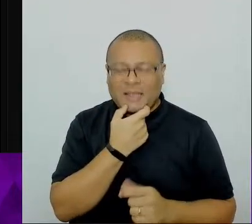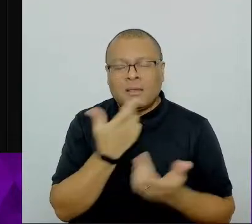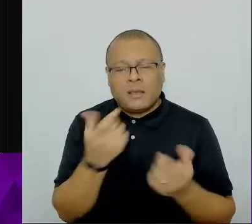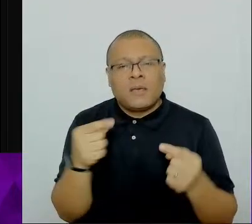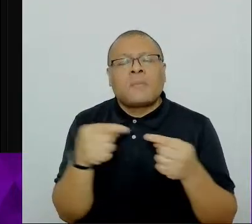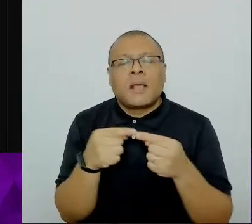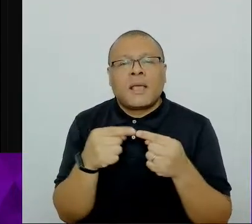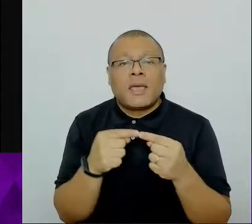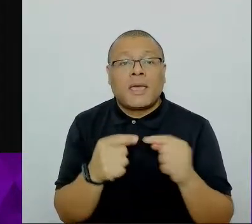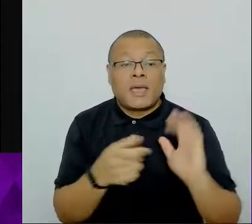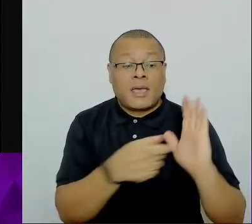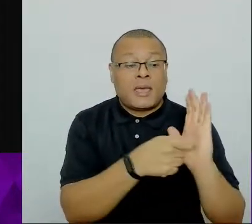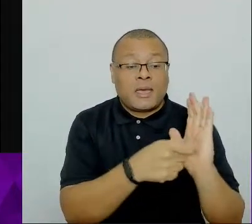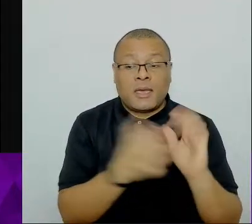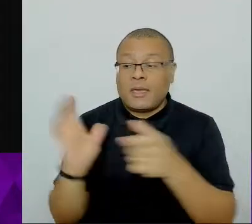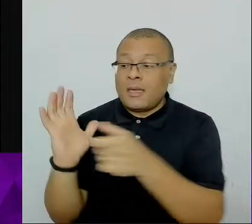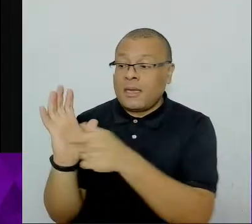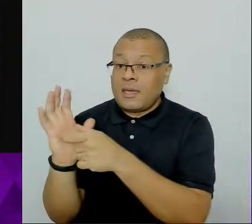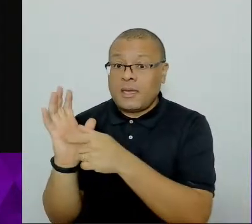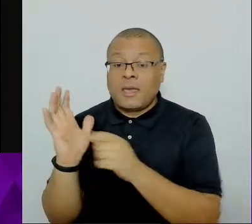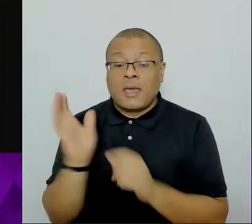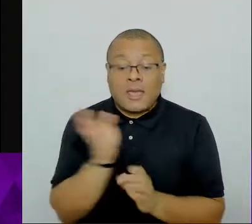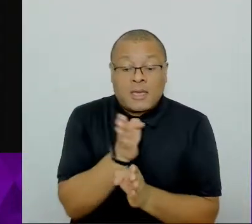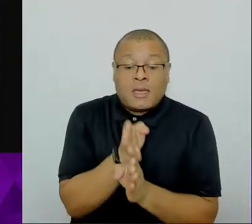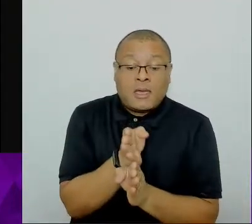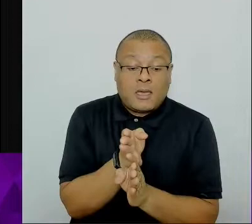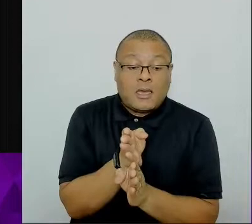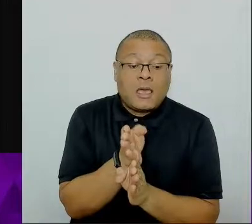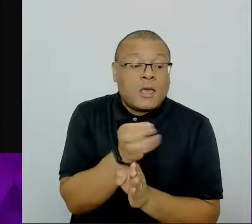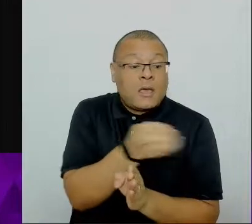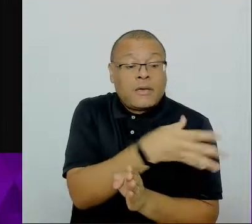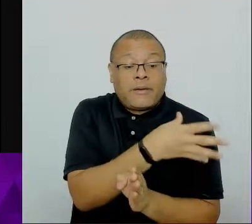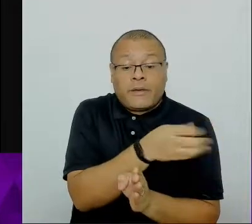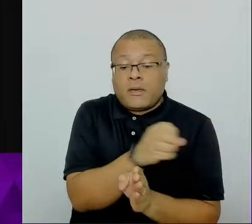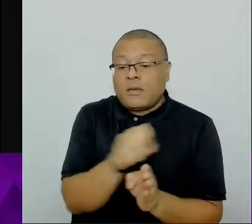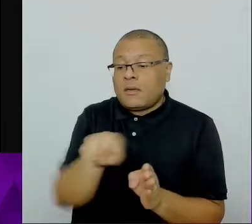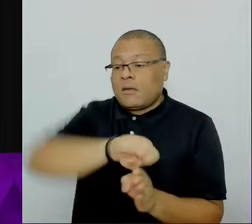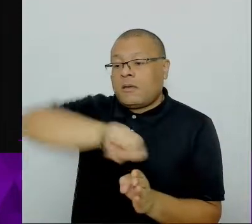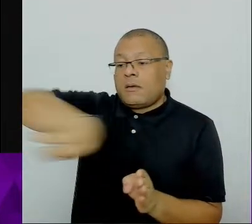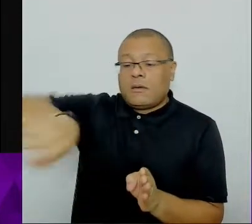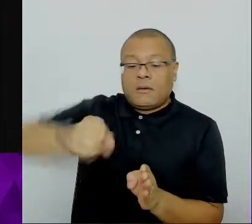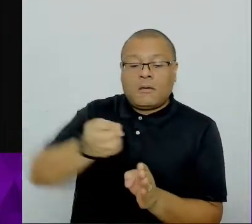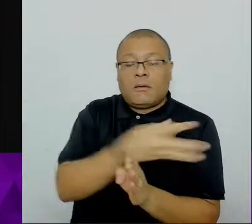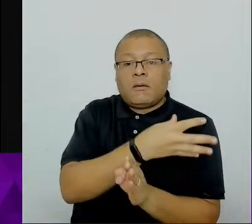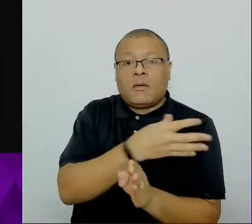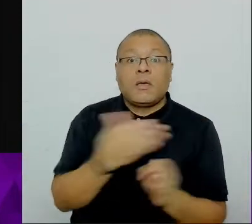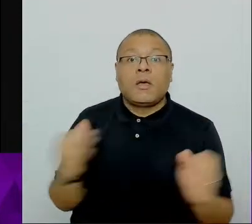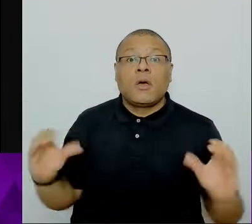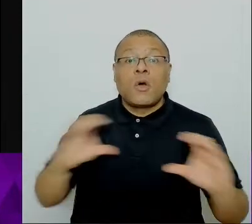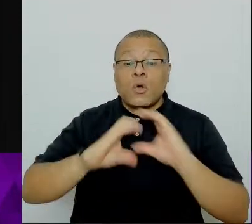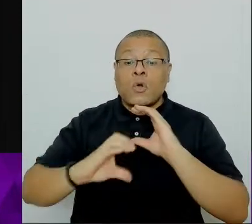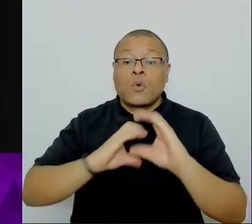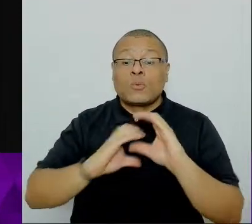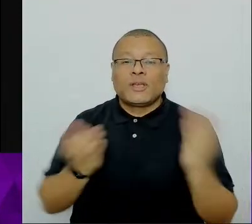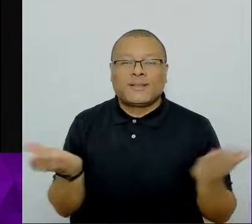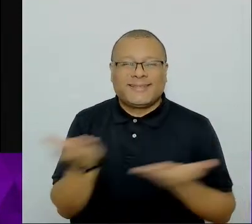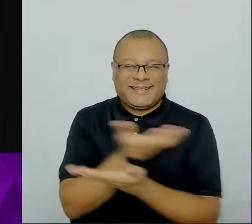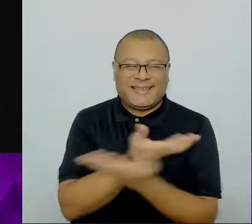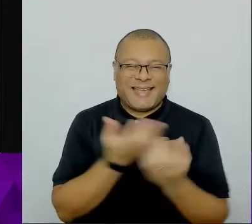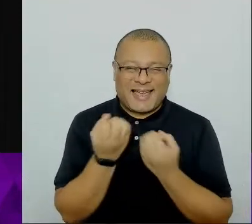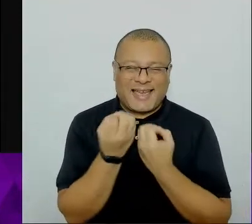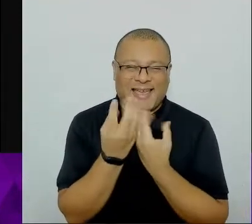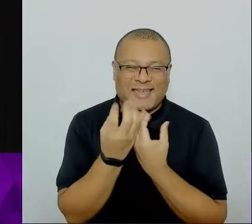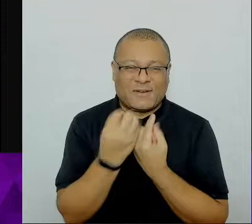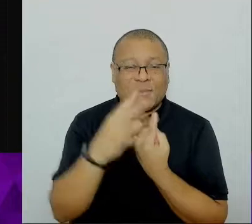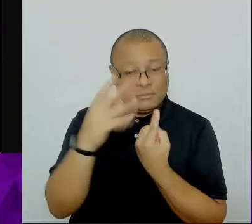aplicativos. Em resumo, ele é um meio de campo que serve para fazer com que duas aplicações consigam conversar entre si com